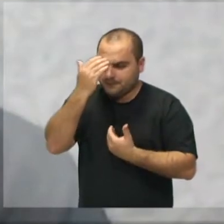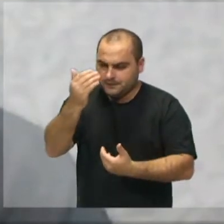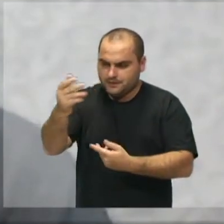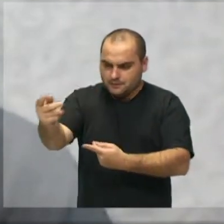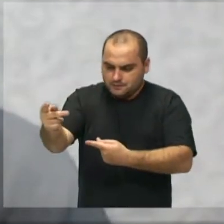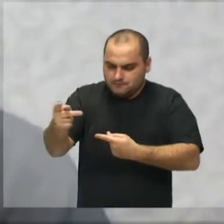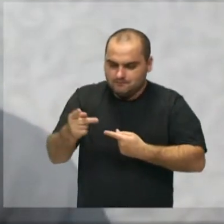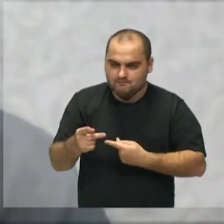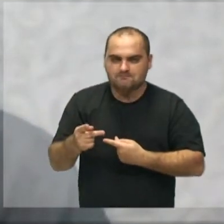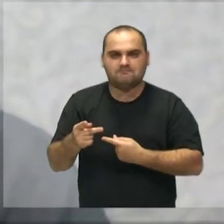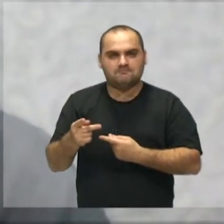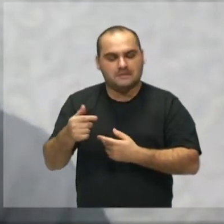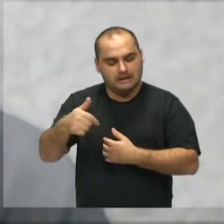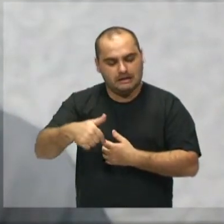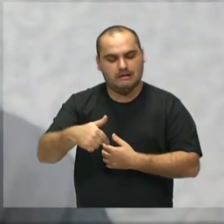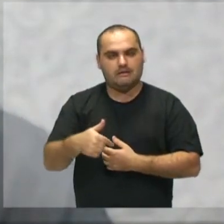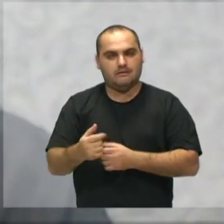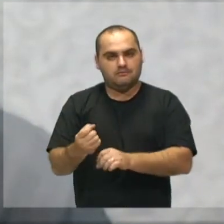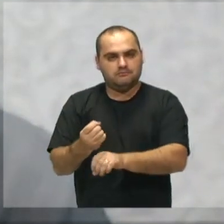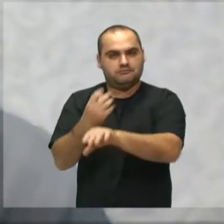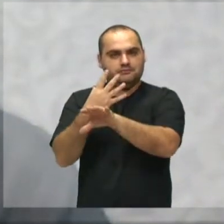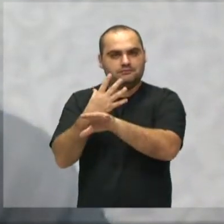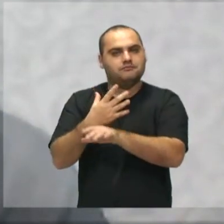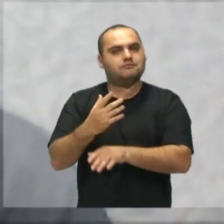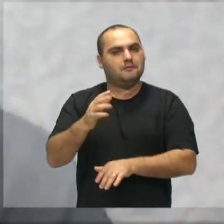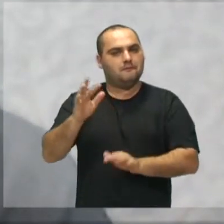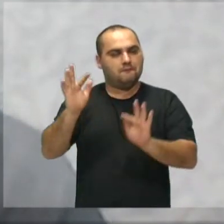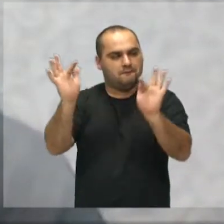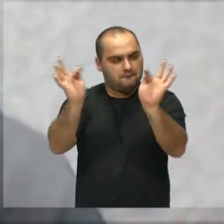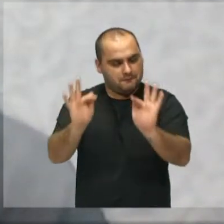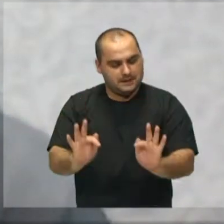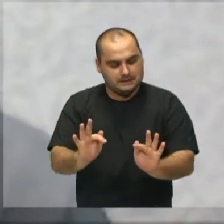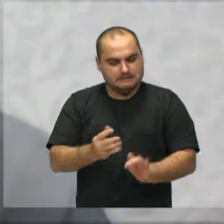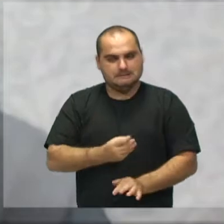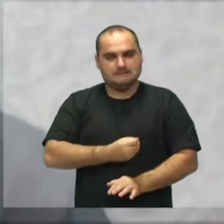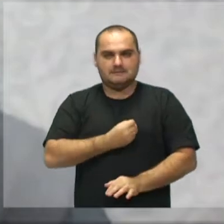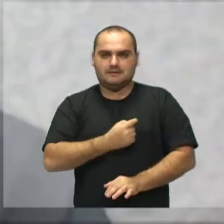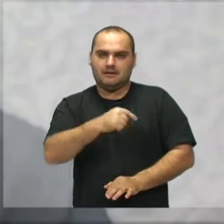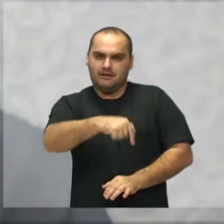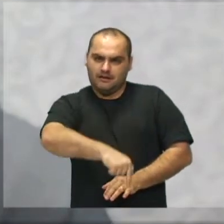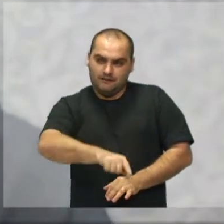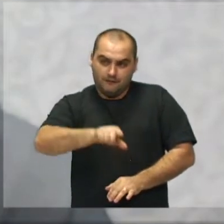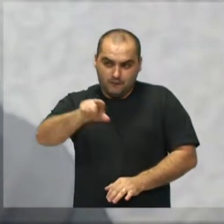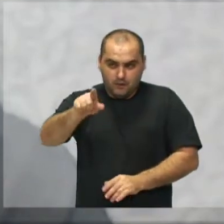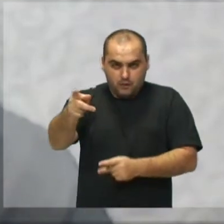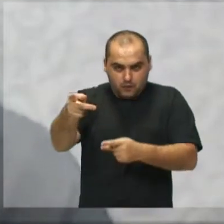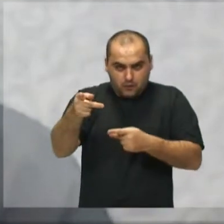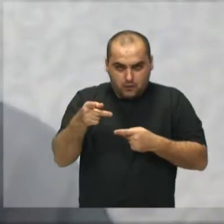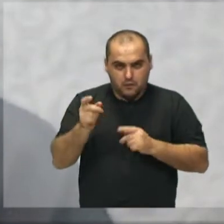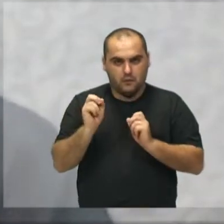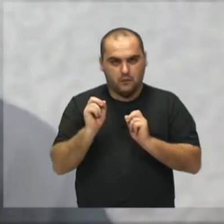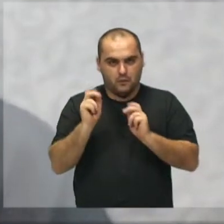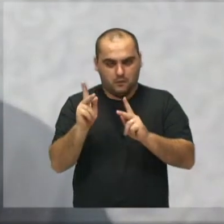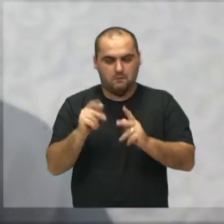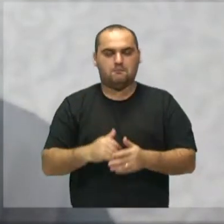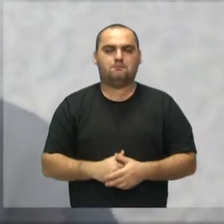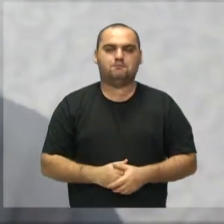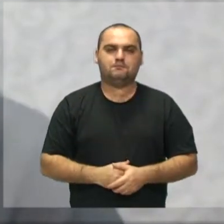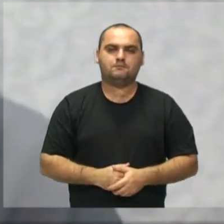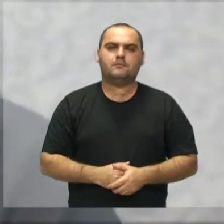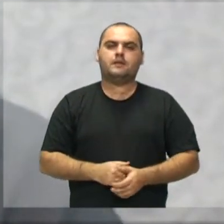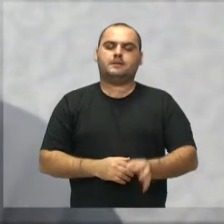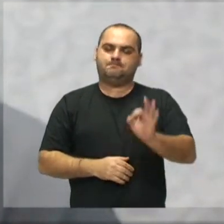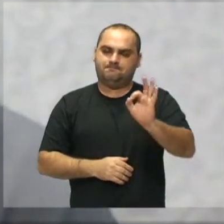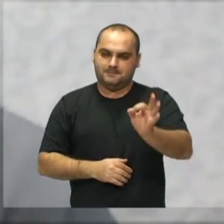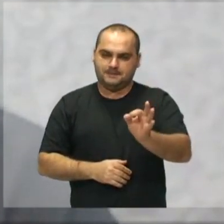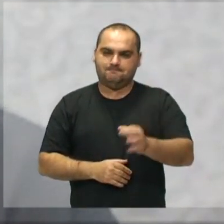né? Não posso deixar de lhe agradecer. Me sinto muito feliz e honrado por você ter me convidado, viu? Bem, nós estamos